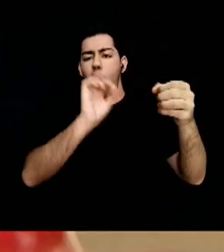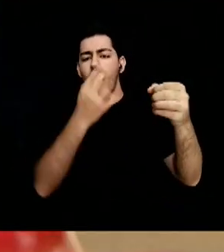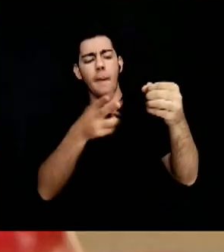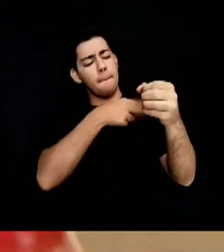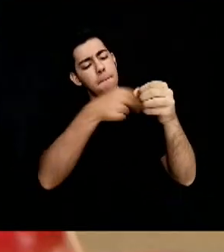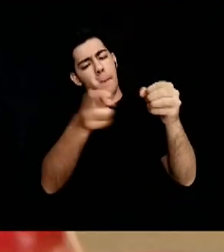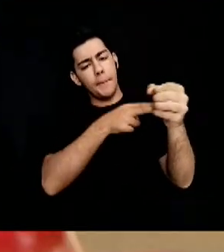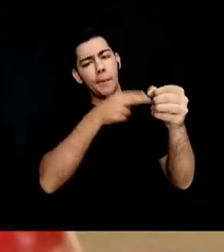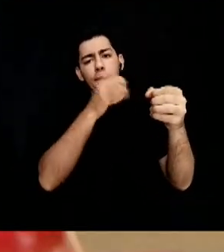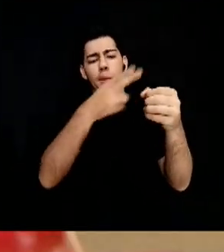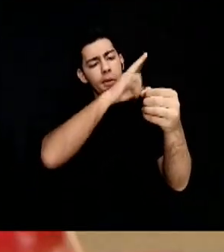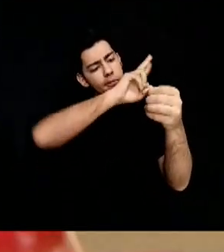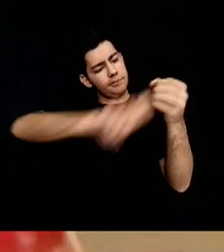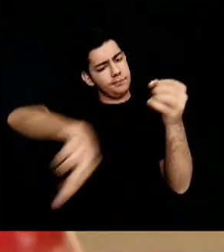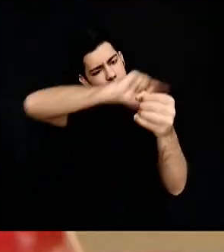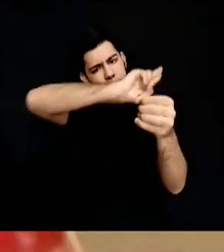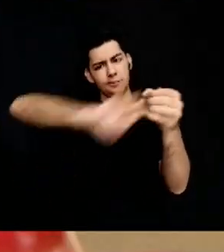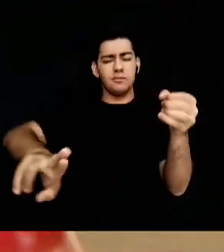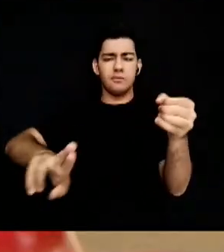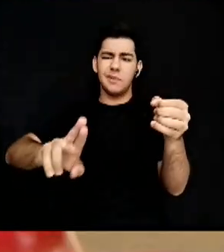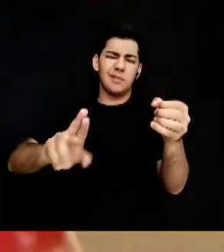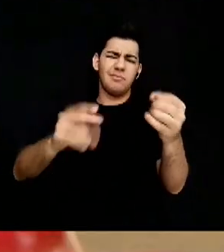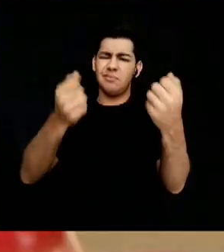porque eu vou passar o rolinho depois, ó.